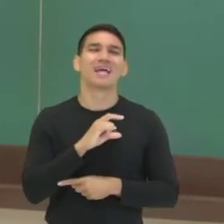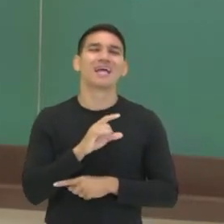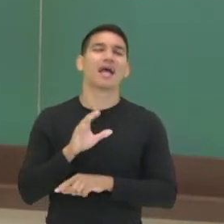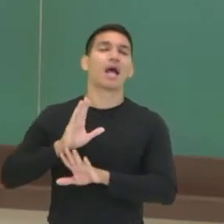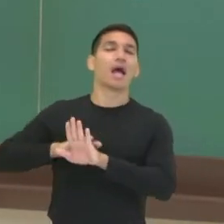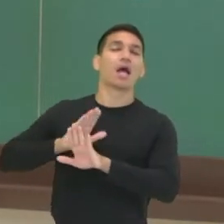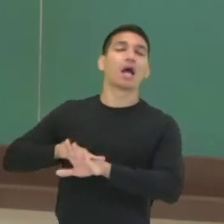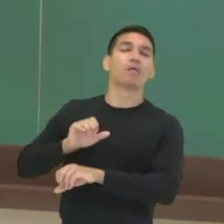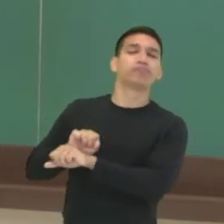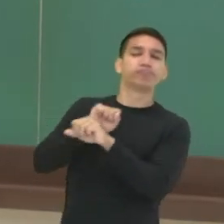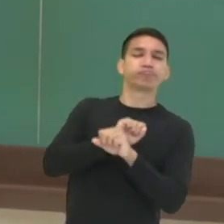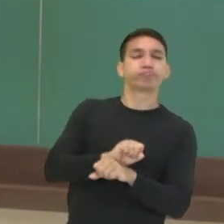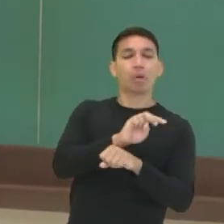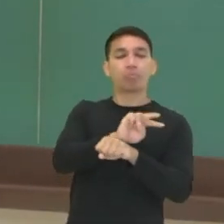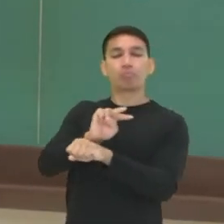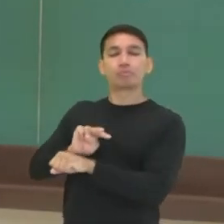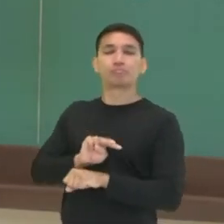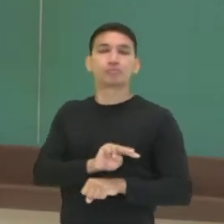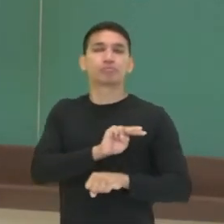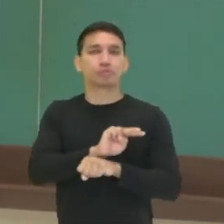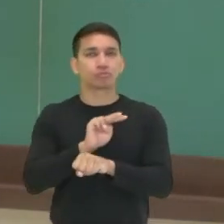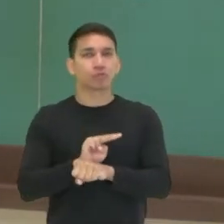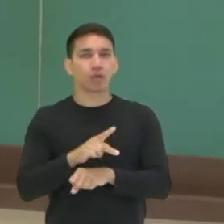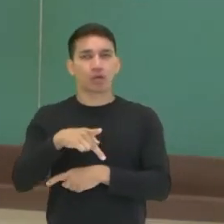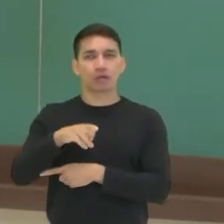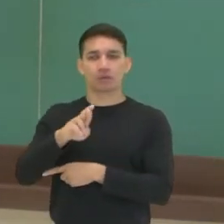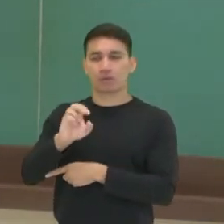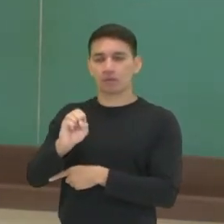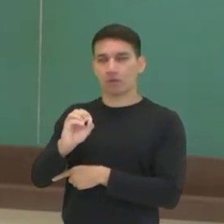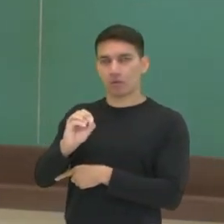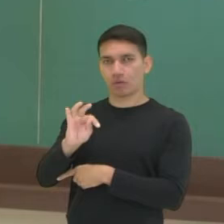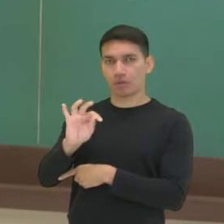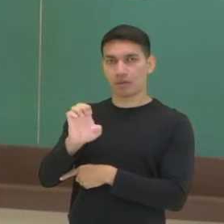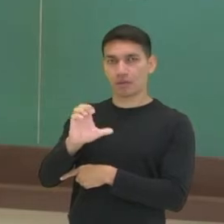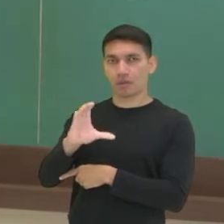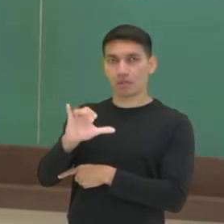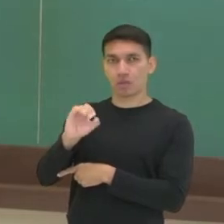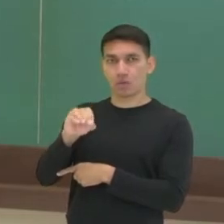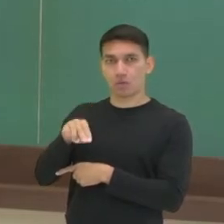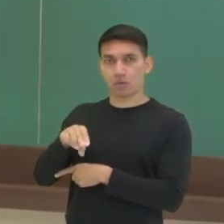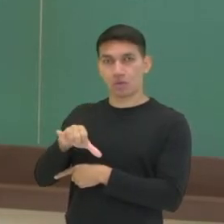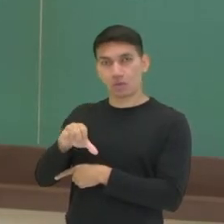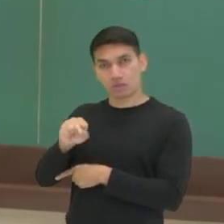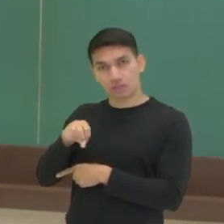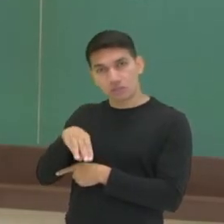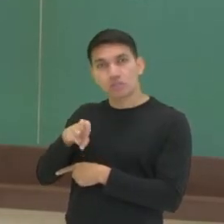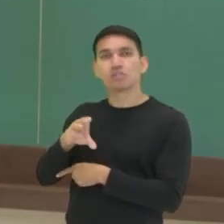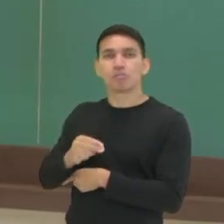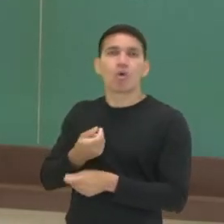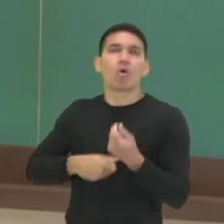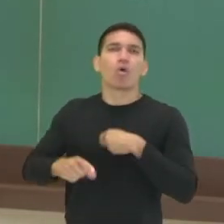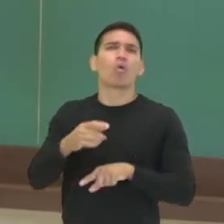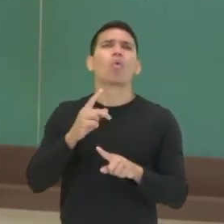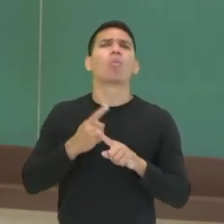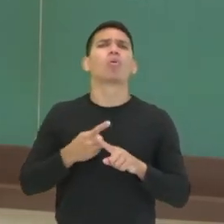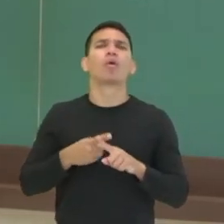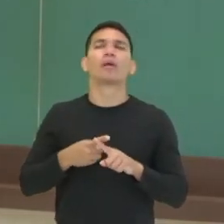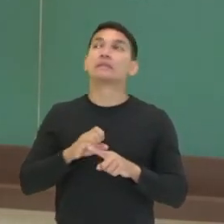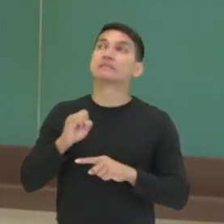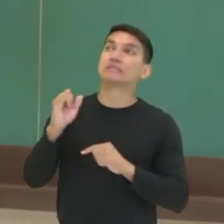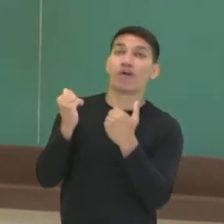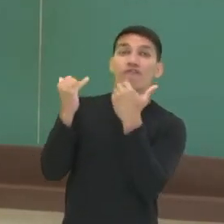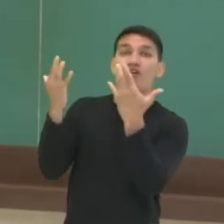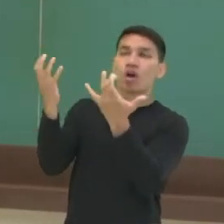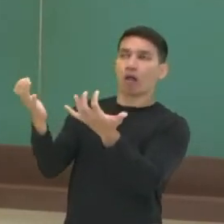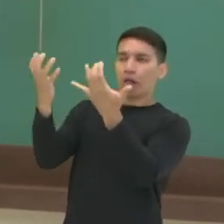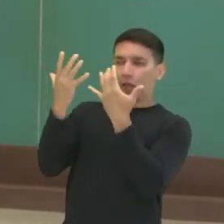protecionismo econômico, que é quando um país protege os seus produtos internos contra os produtos de fora, né? Taxando esses